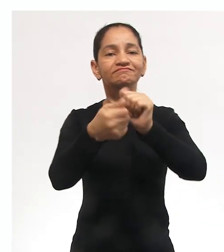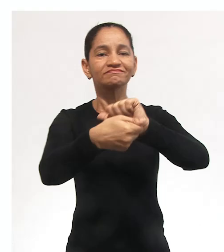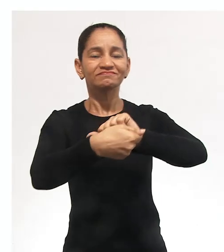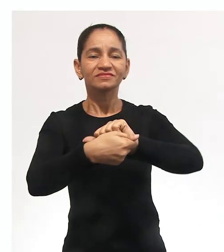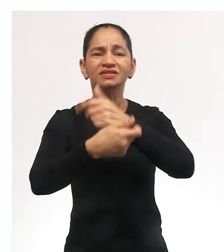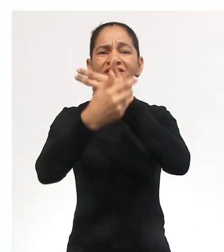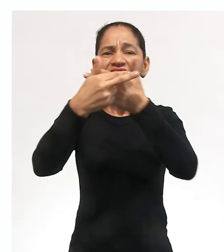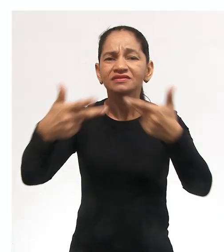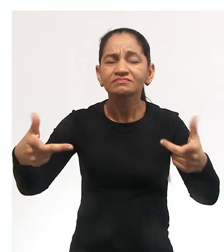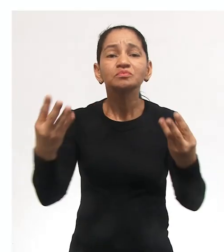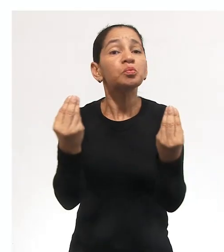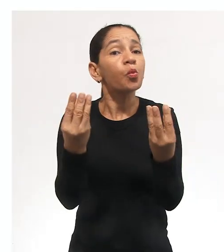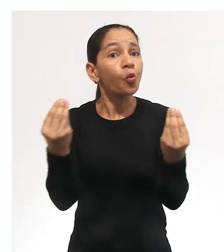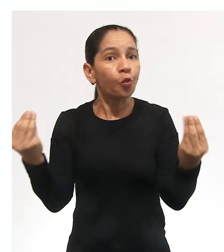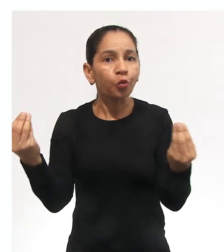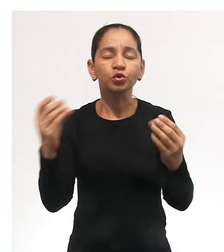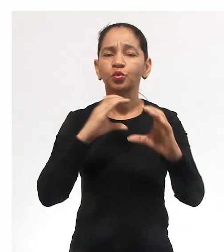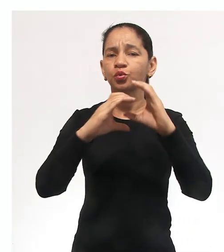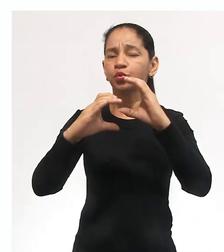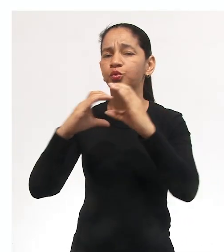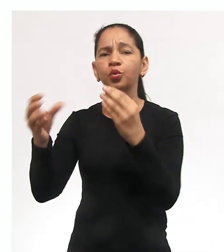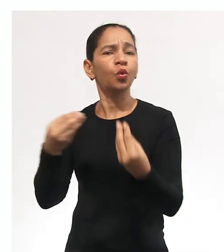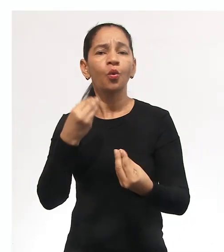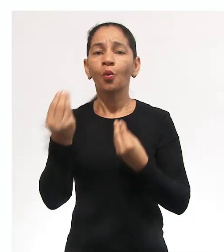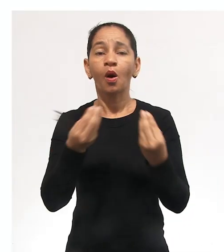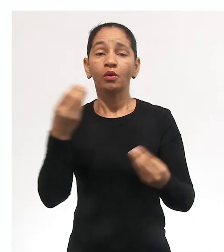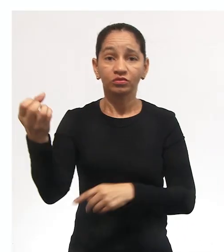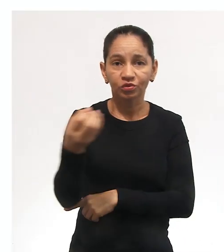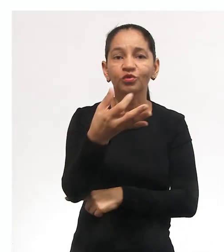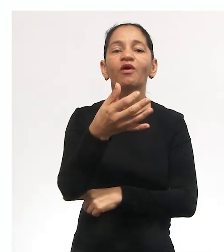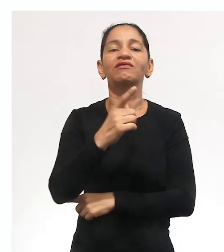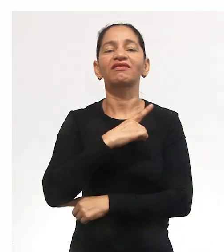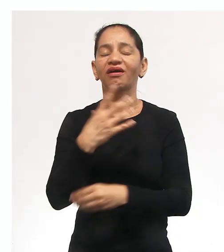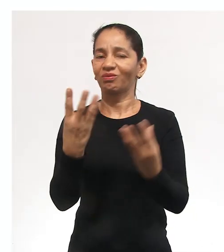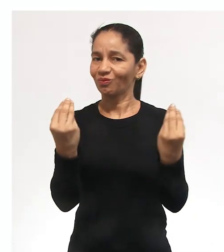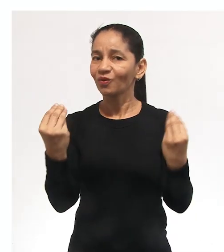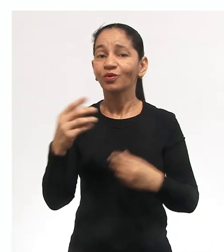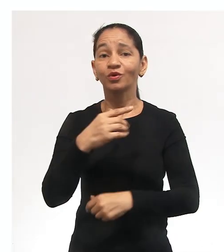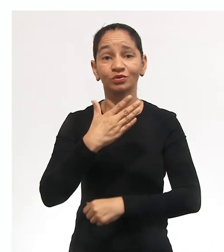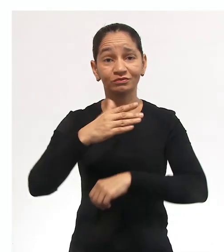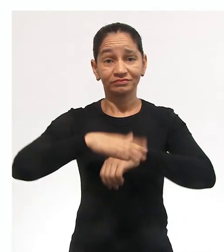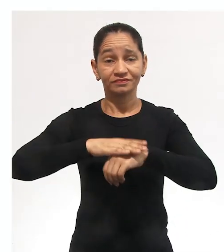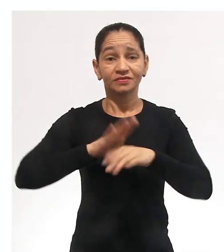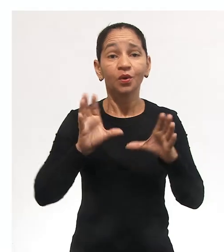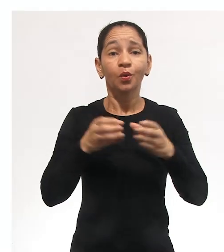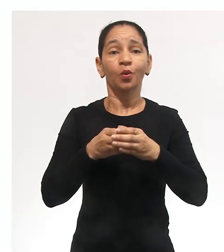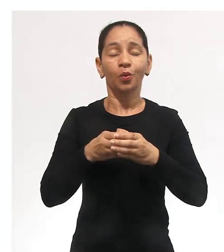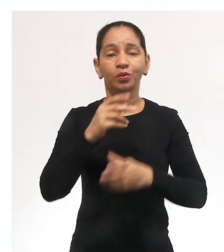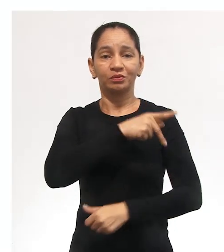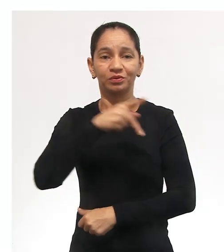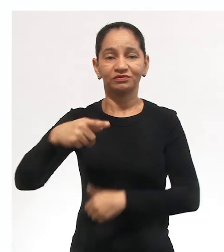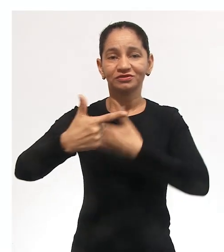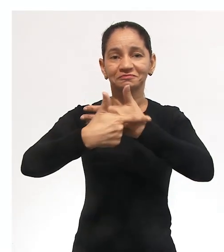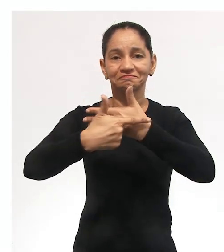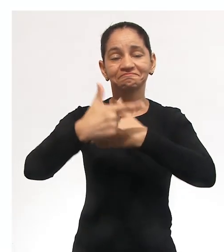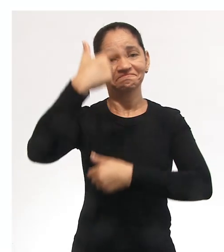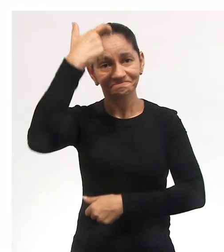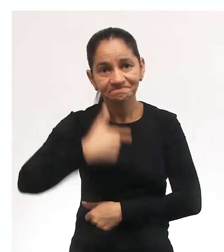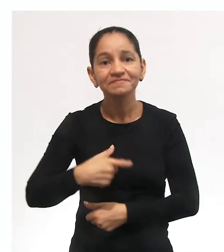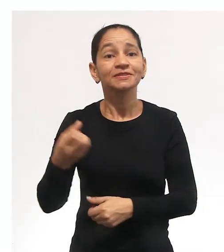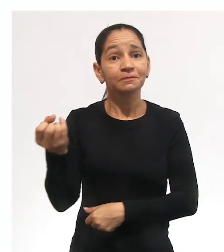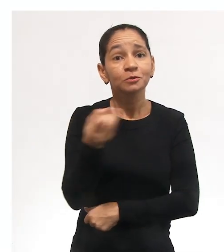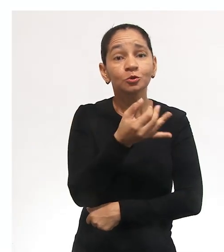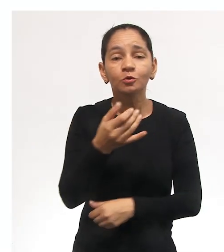Necessidade de adaptação às novas formas de comunicação e leitura. Nós, professores, precisamos